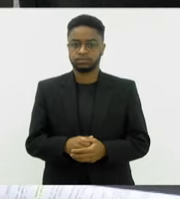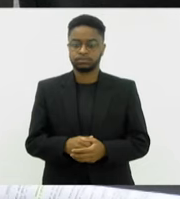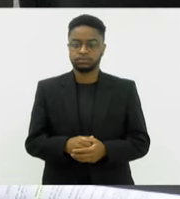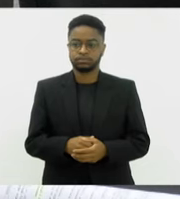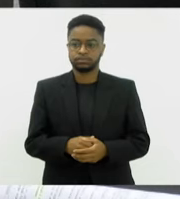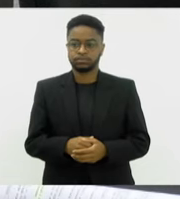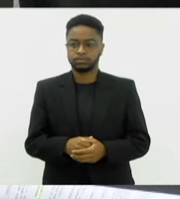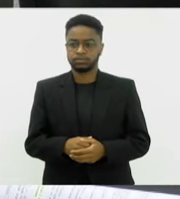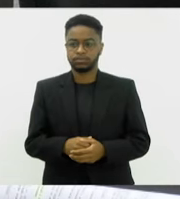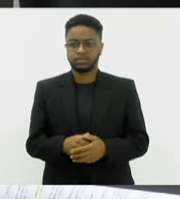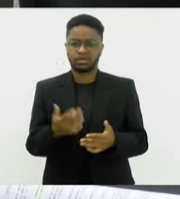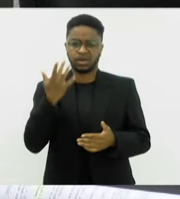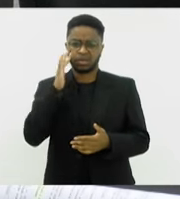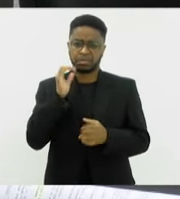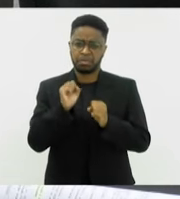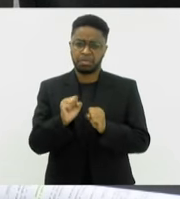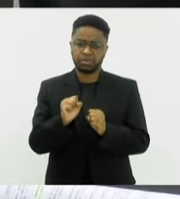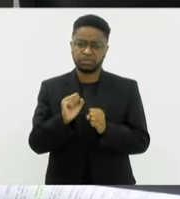Acho que a gente pode botar todos,